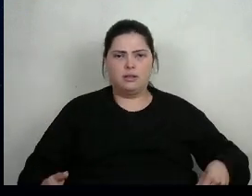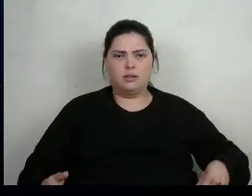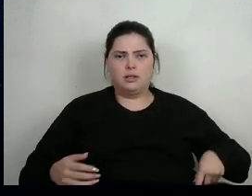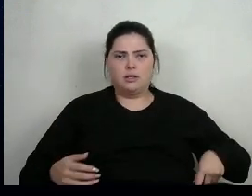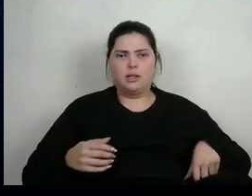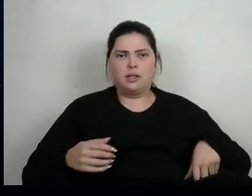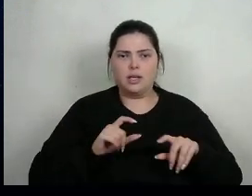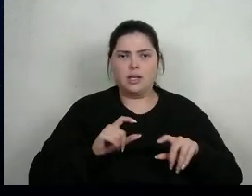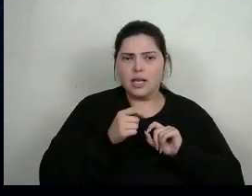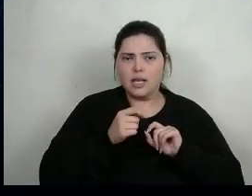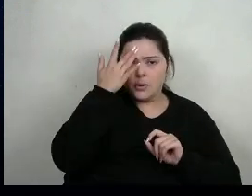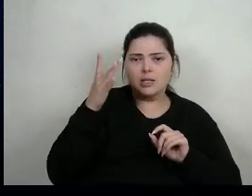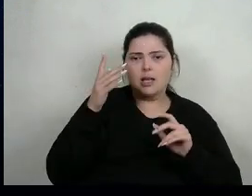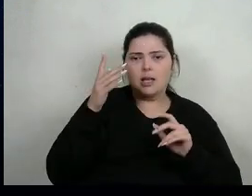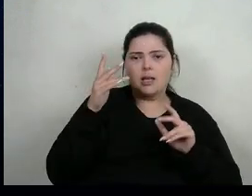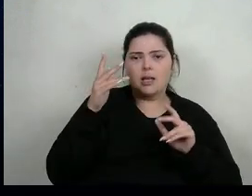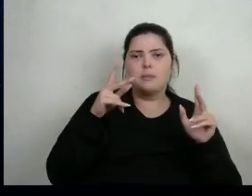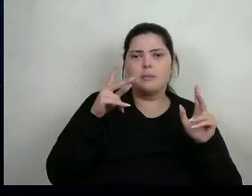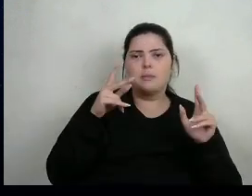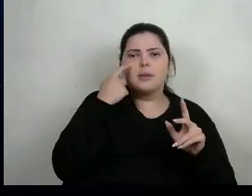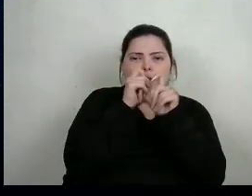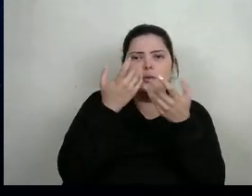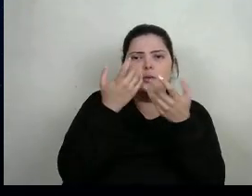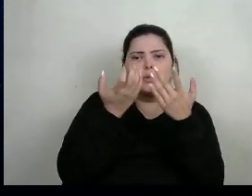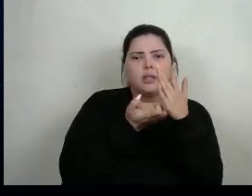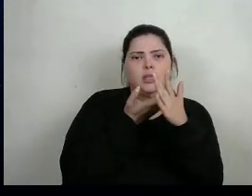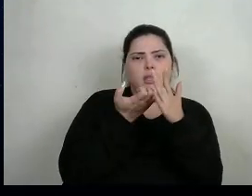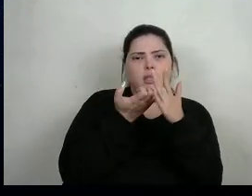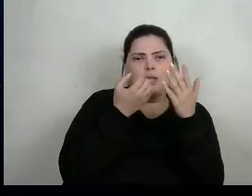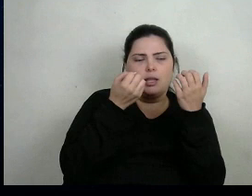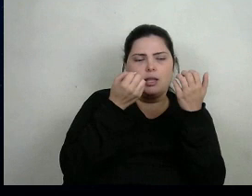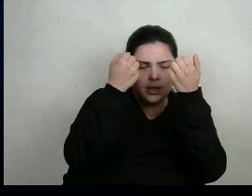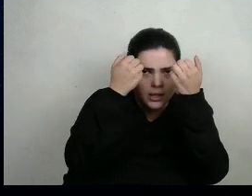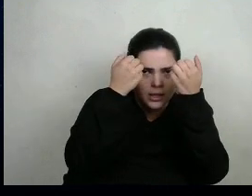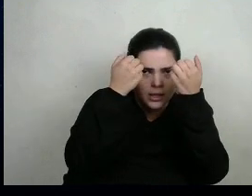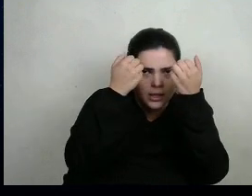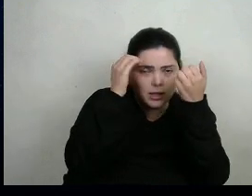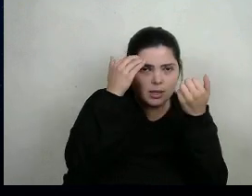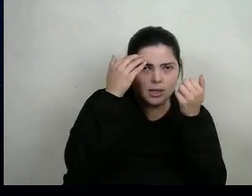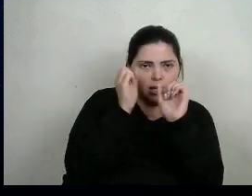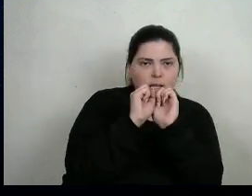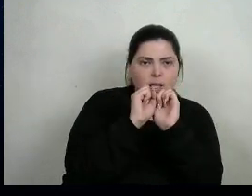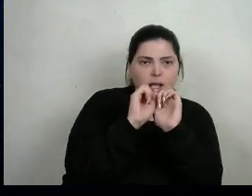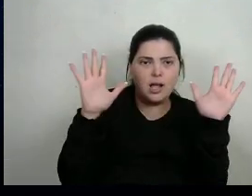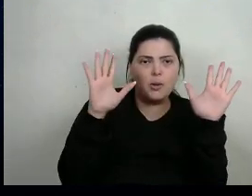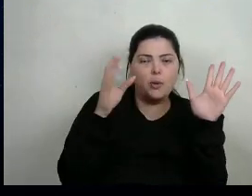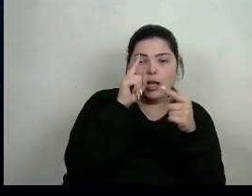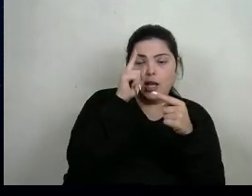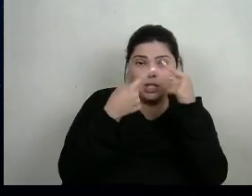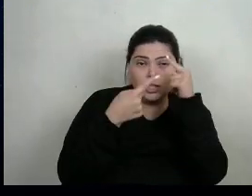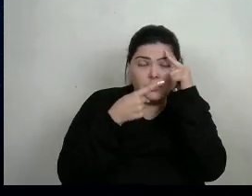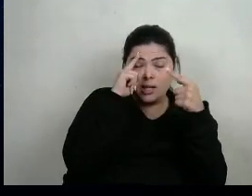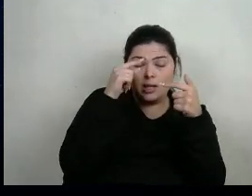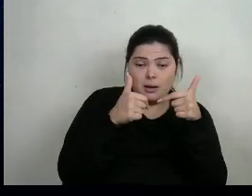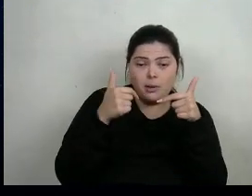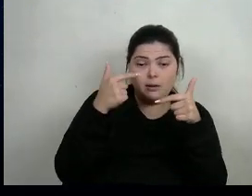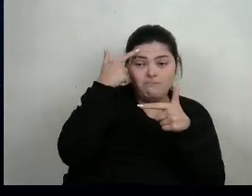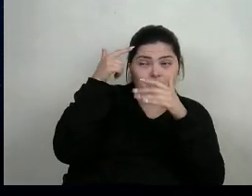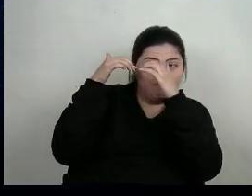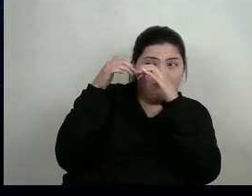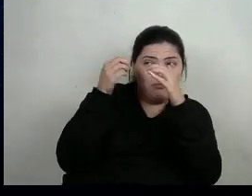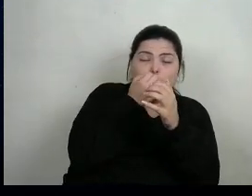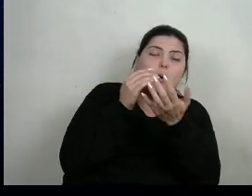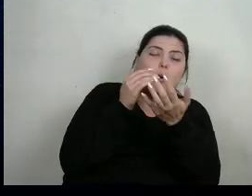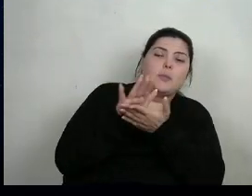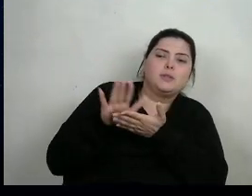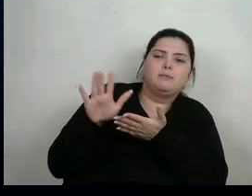assunto fica muito difícil de entender o aspecto criativo do nosso trabalho se a nossa cabeça não tiver legal para produzir Esquece isso vai passar